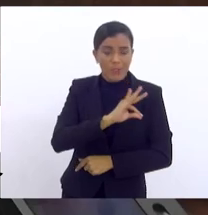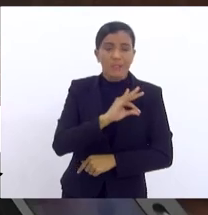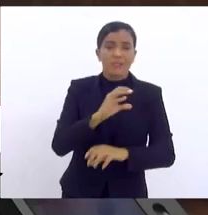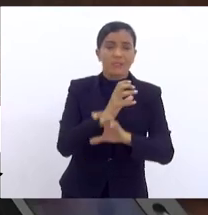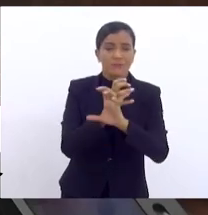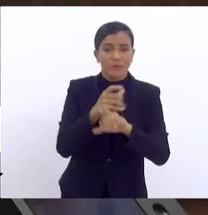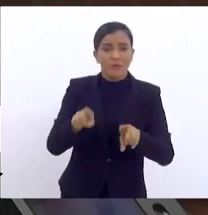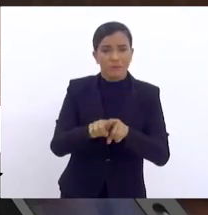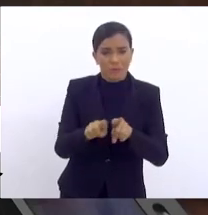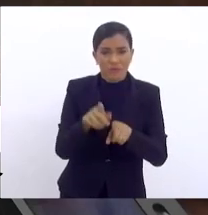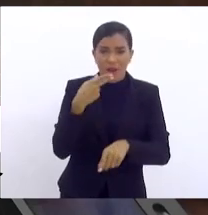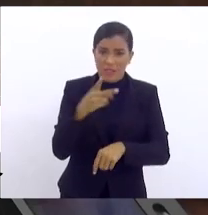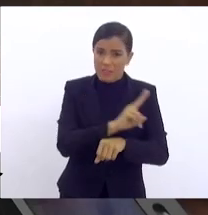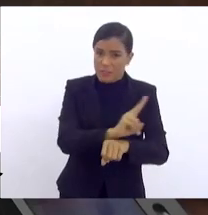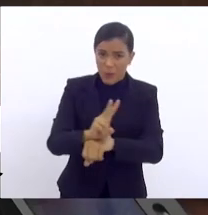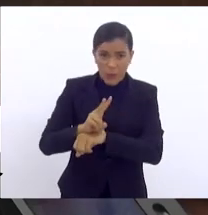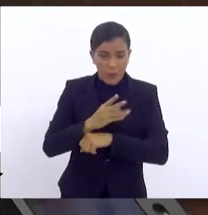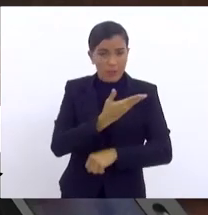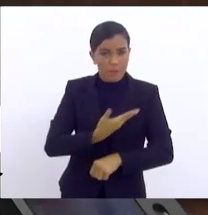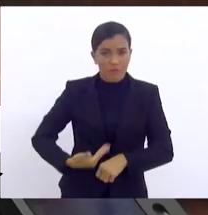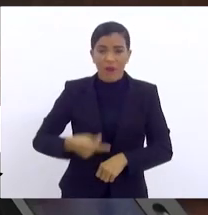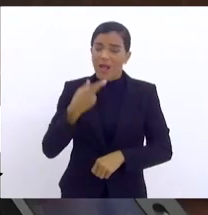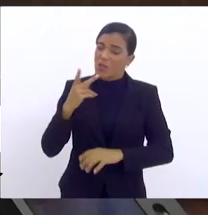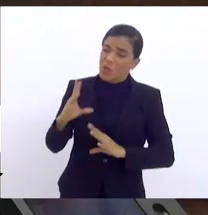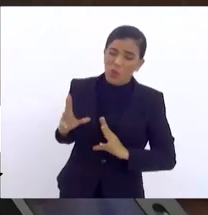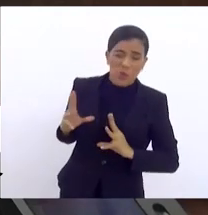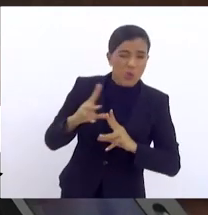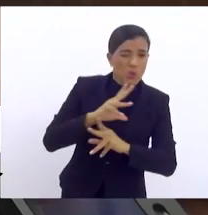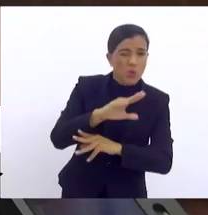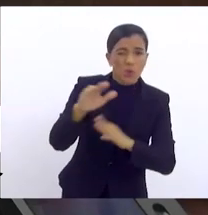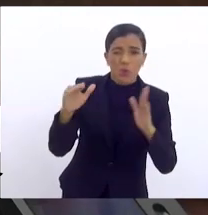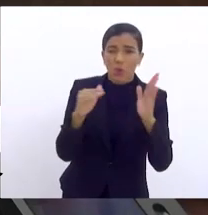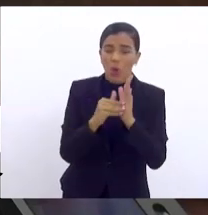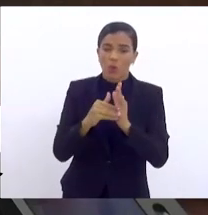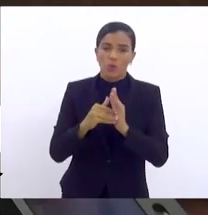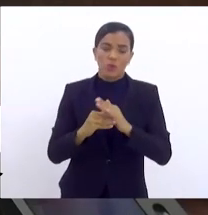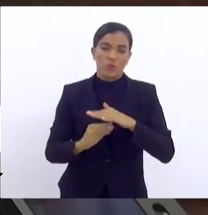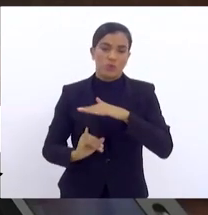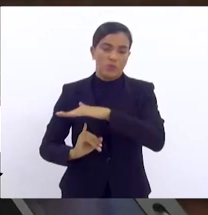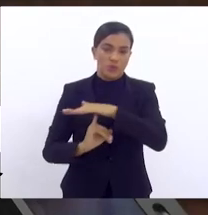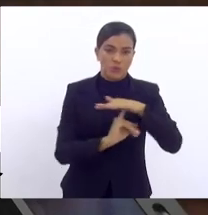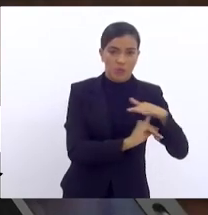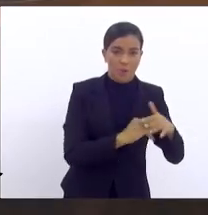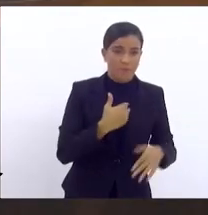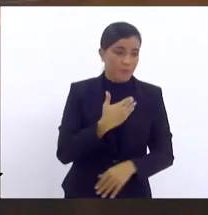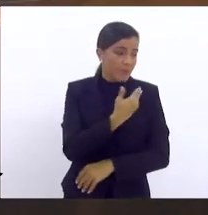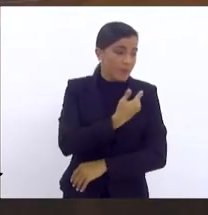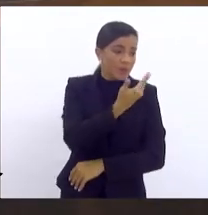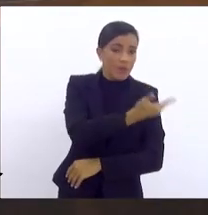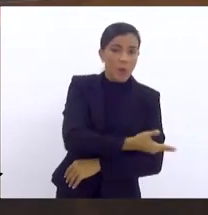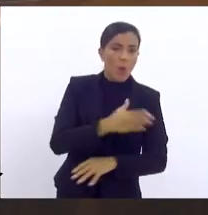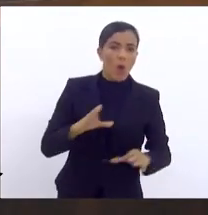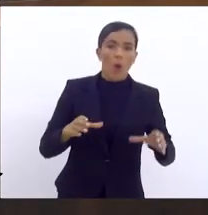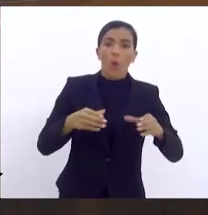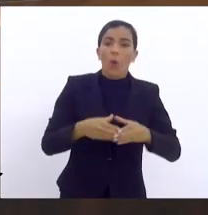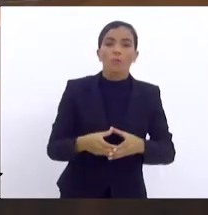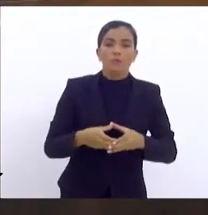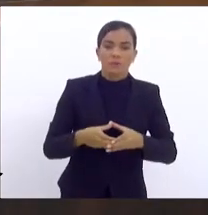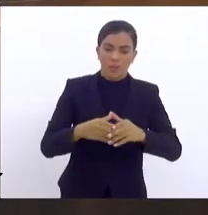também quando a gente fala de Segurança Pública a gente fala de todos os jogos na segurança pública hoje vocês têm aqui do lado de vocês uma comissão atuante